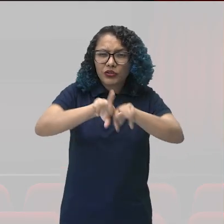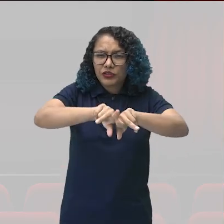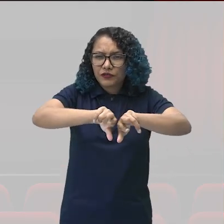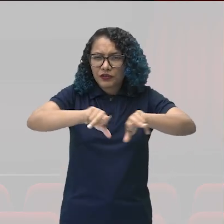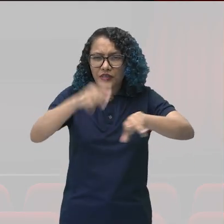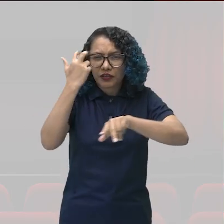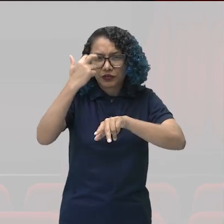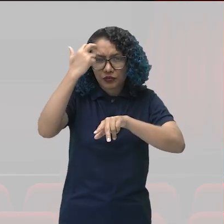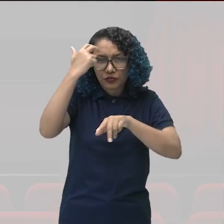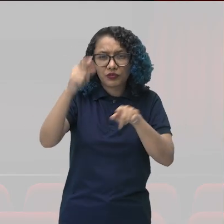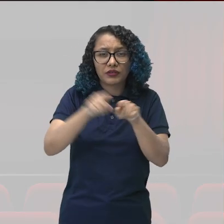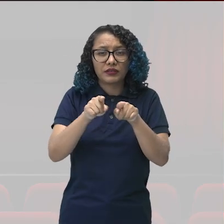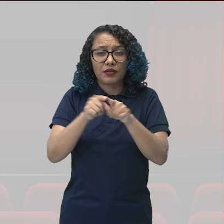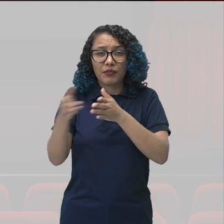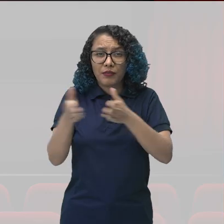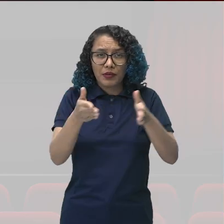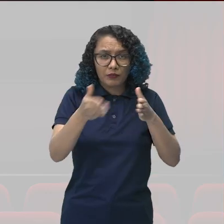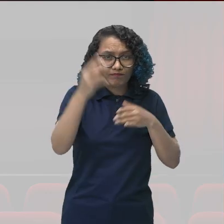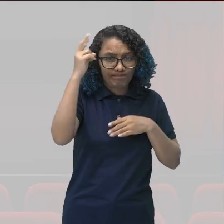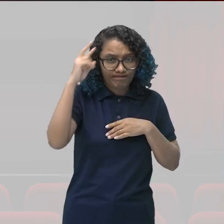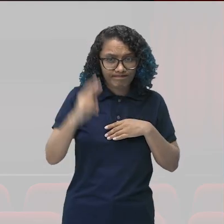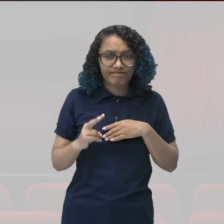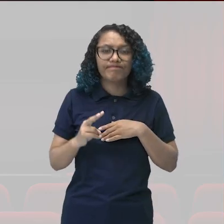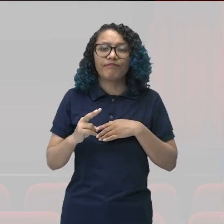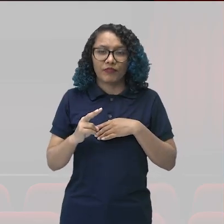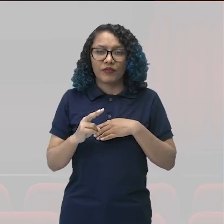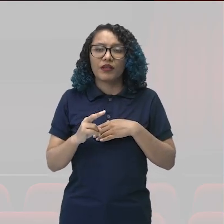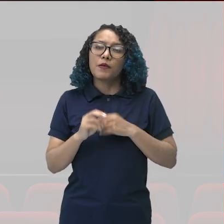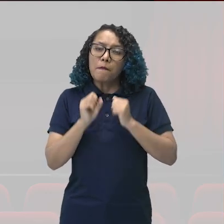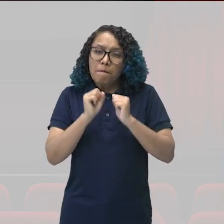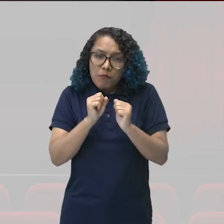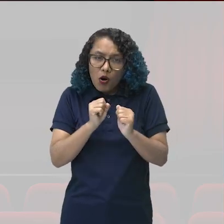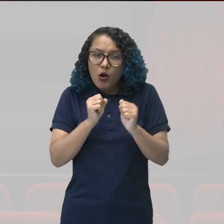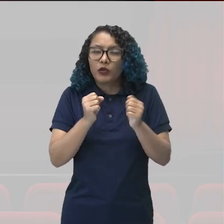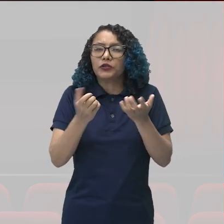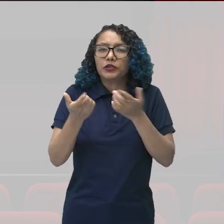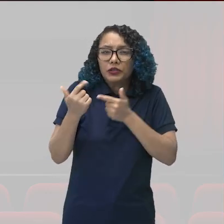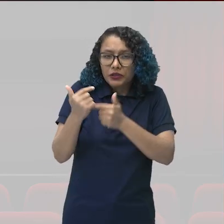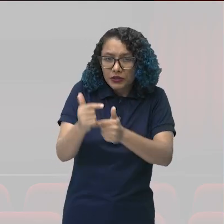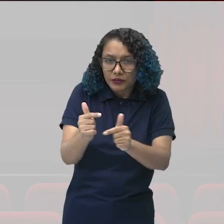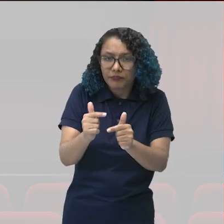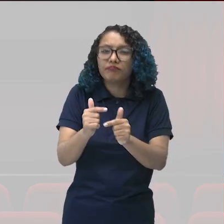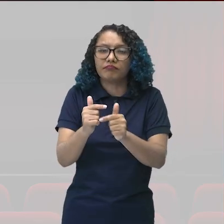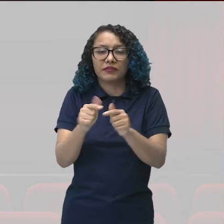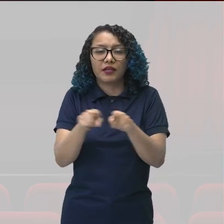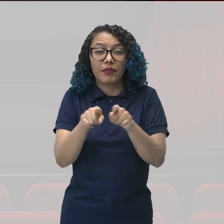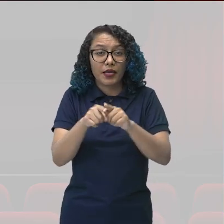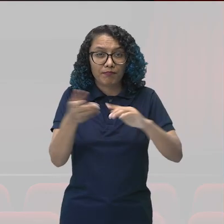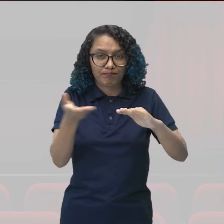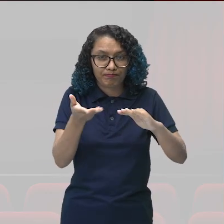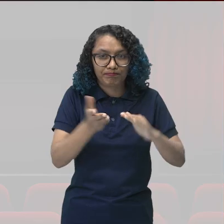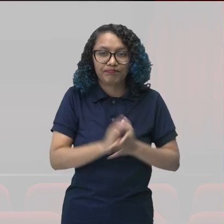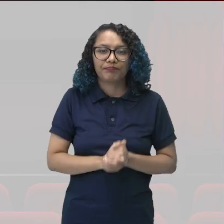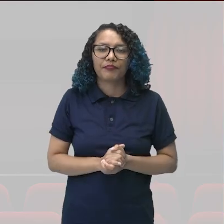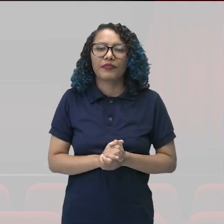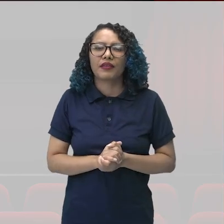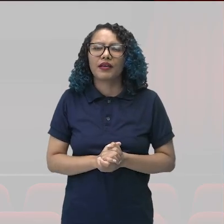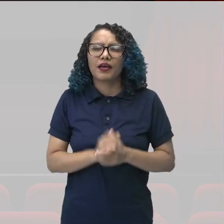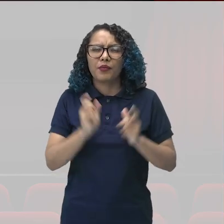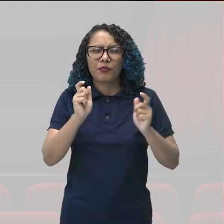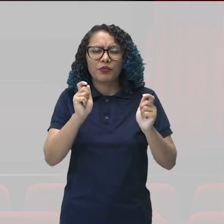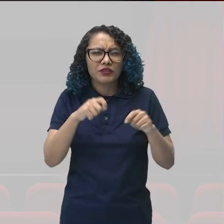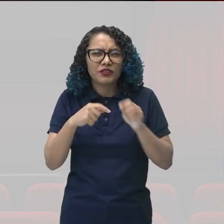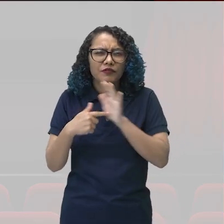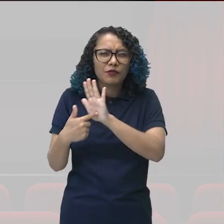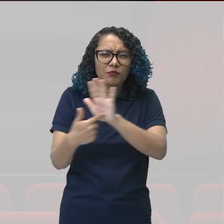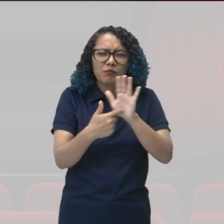culturas e períodos históricos, tanto na tradição quanto na contemporaneidade. Ele se manifesta